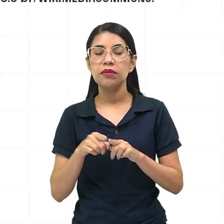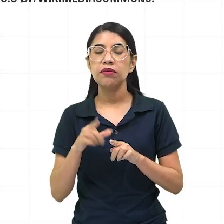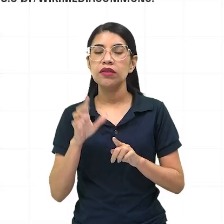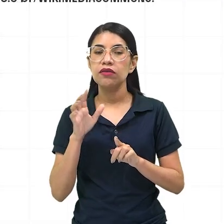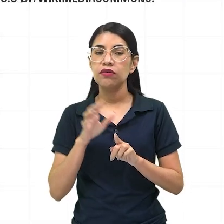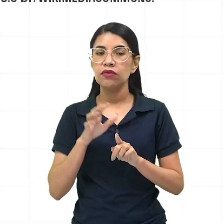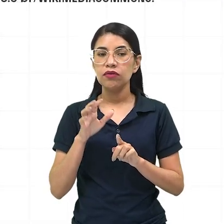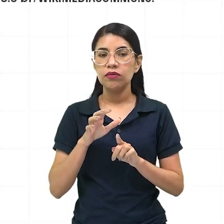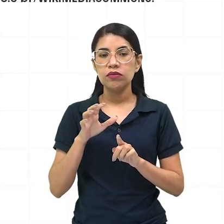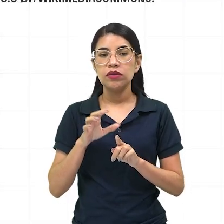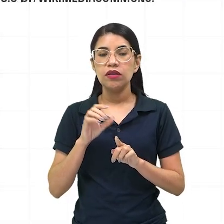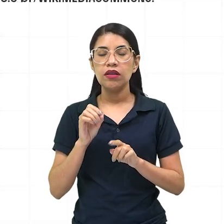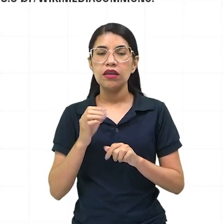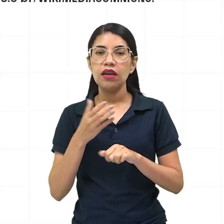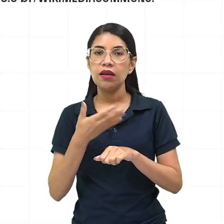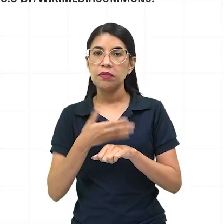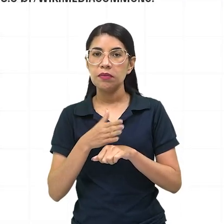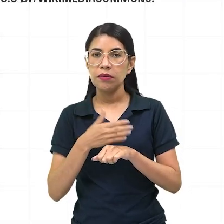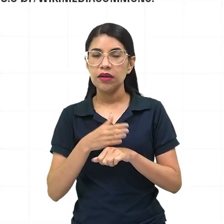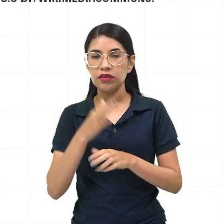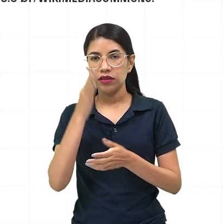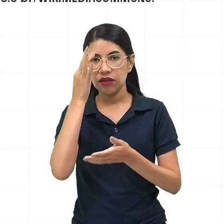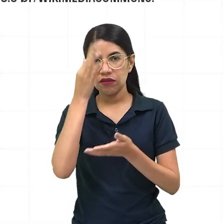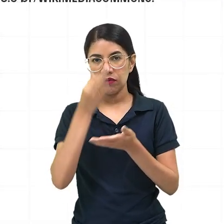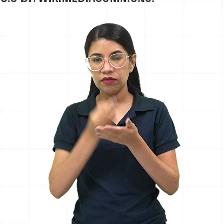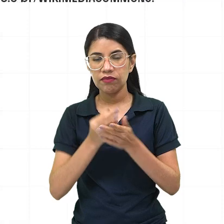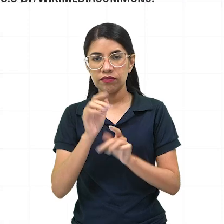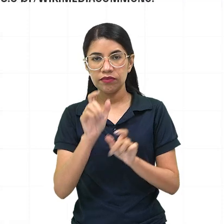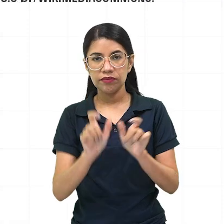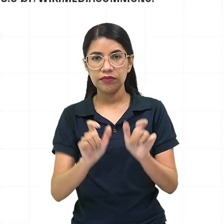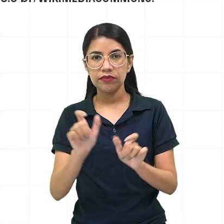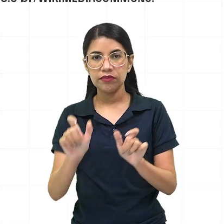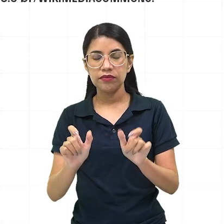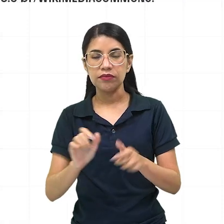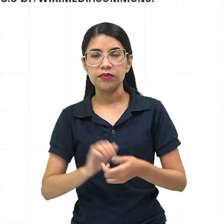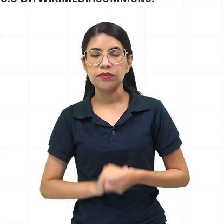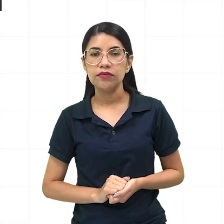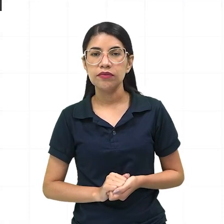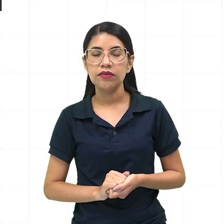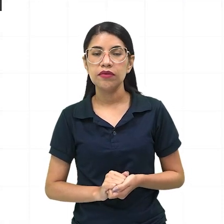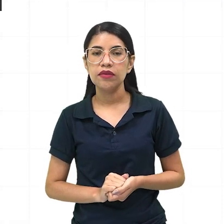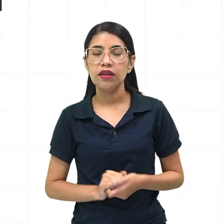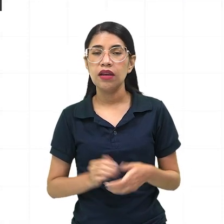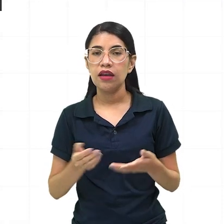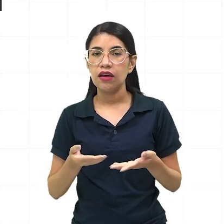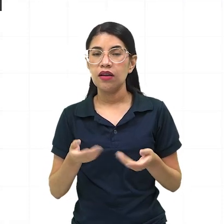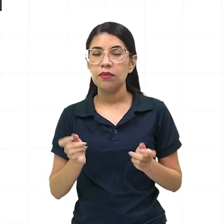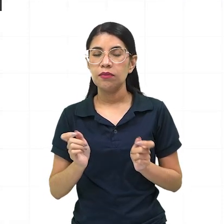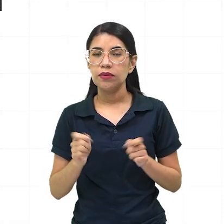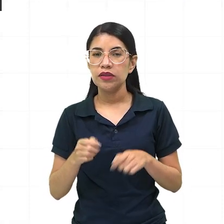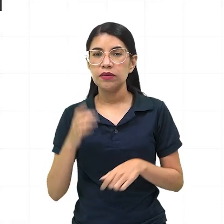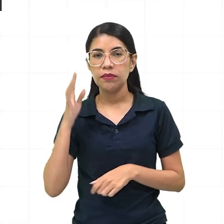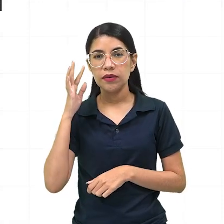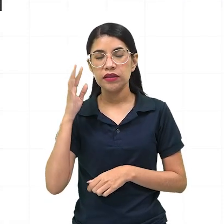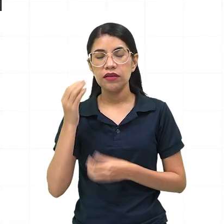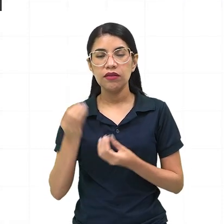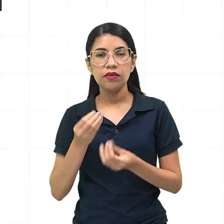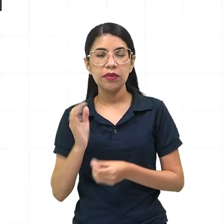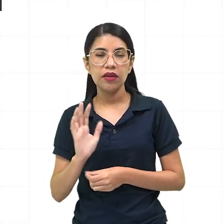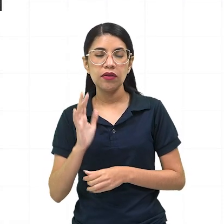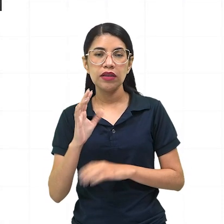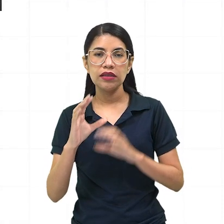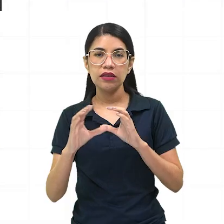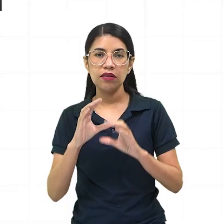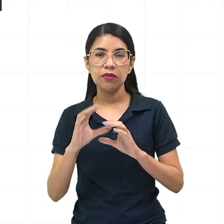influenciar diretamente a prática de fé entre os fiéis. E aqui a gente pode pensar como é que essa comunicação religiosa no